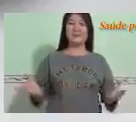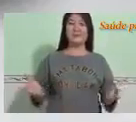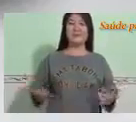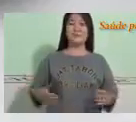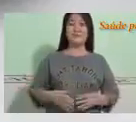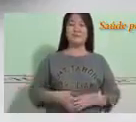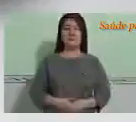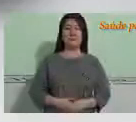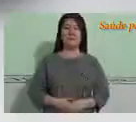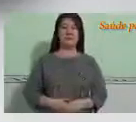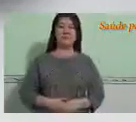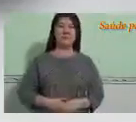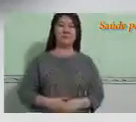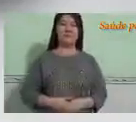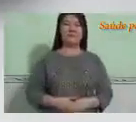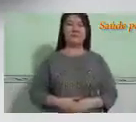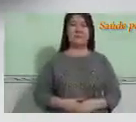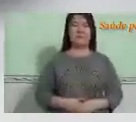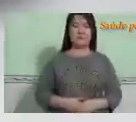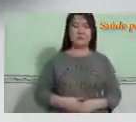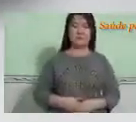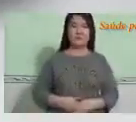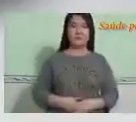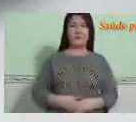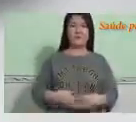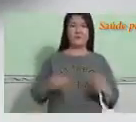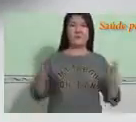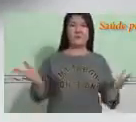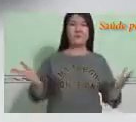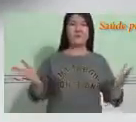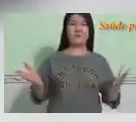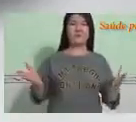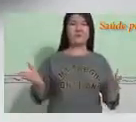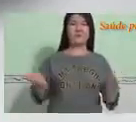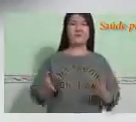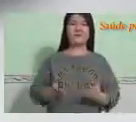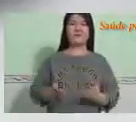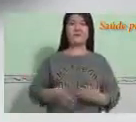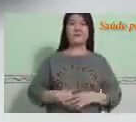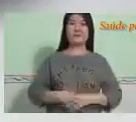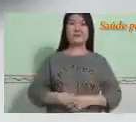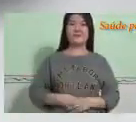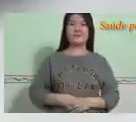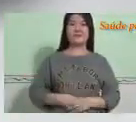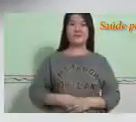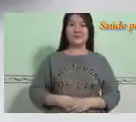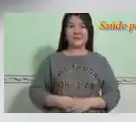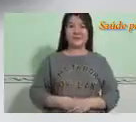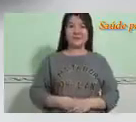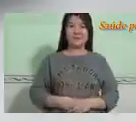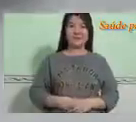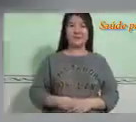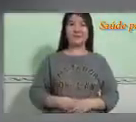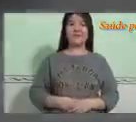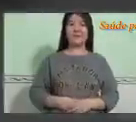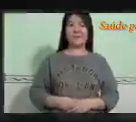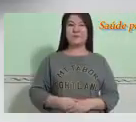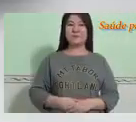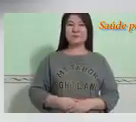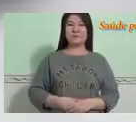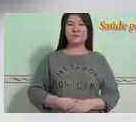O tratamento natural para a gripe é uma forma de complementar o tratamento recomendado pelo médico e tem como